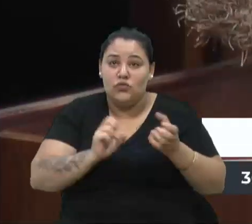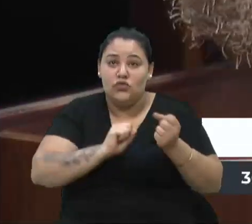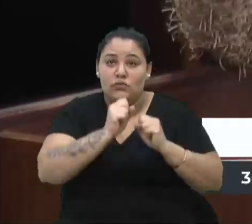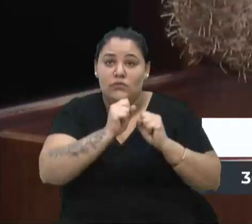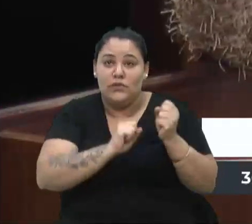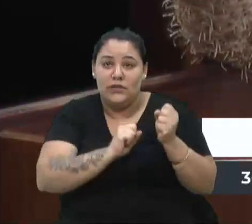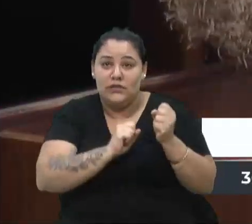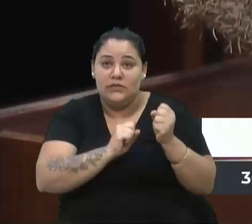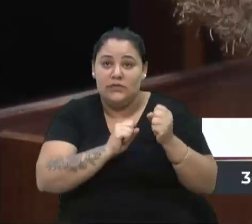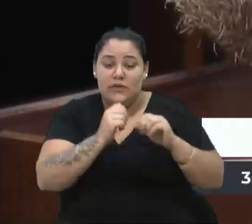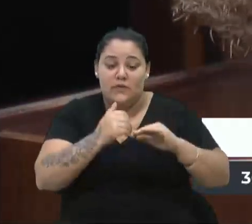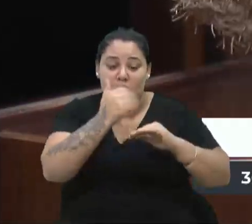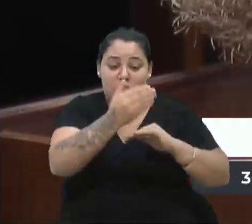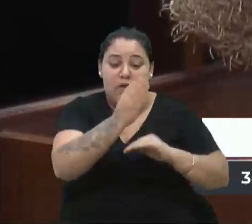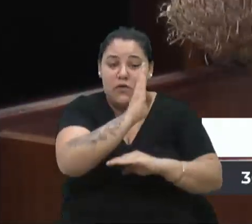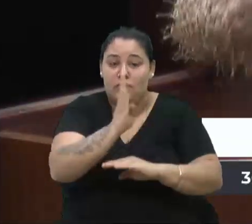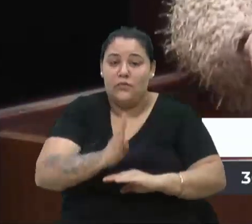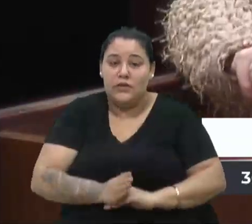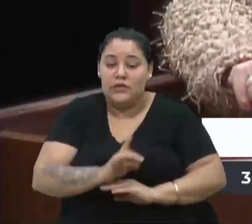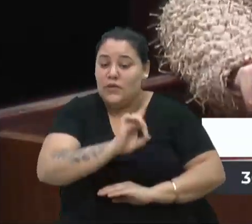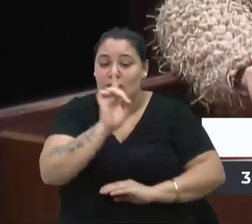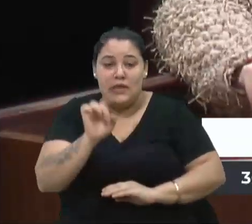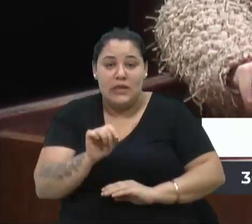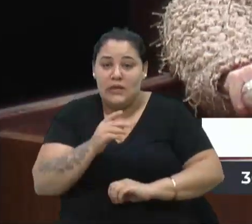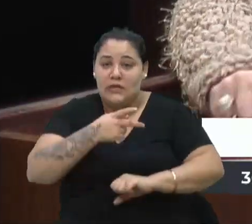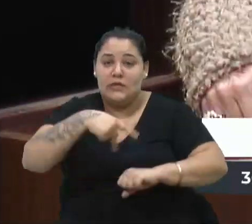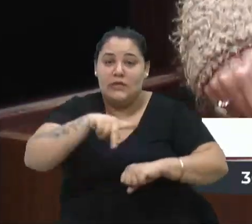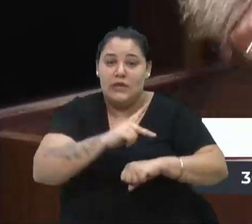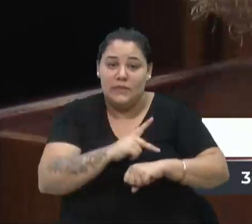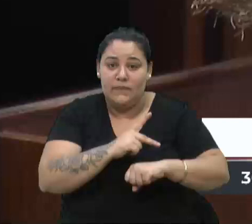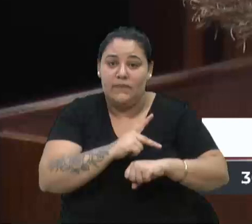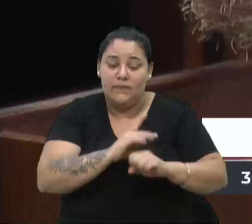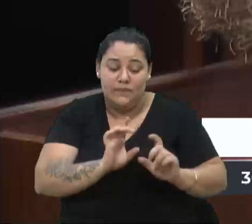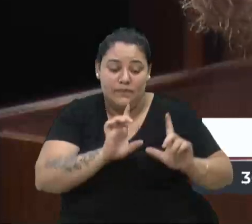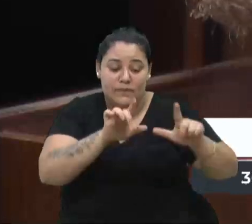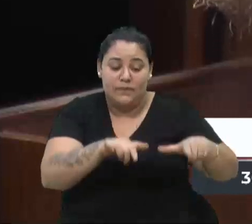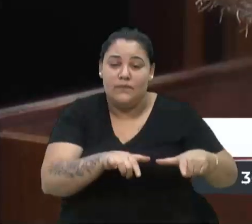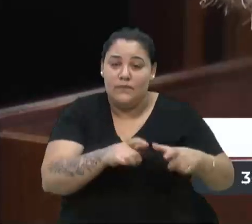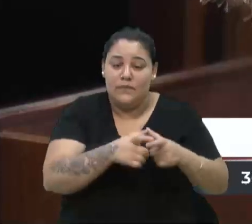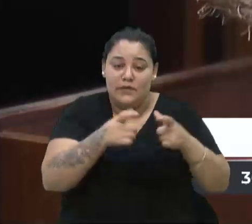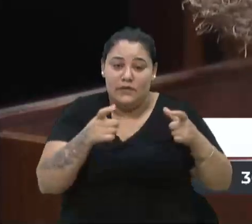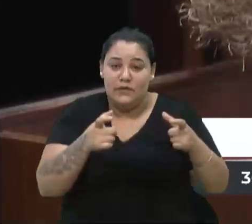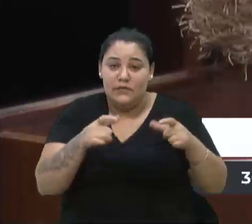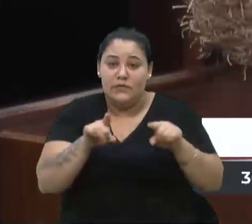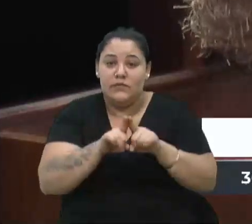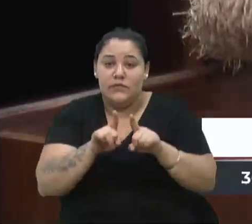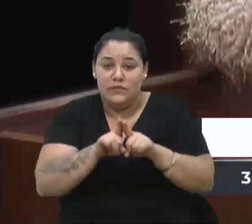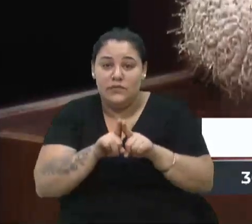empresas fora do Brasil, e não é países, estão localizados grande, assim,